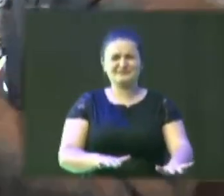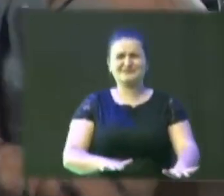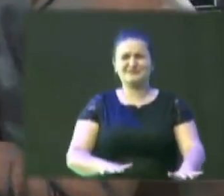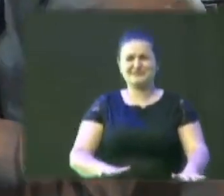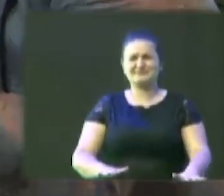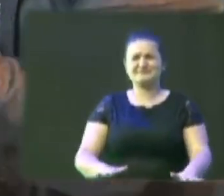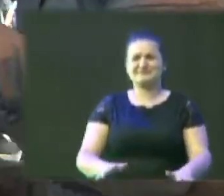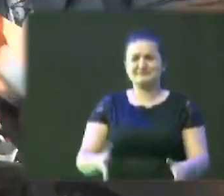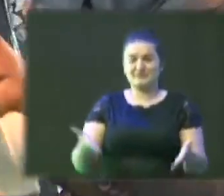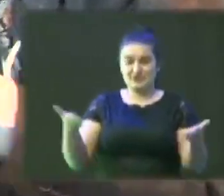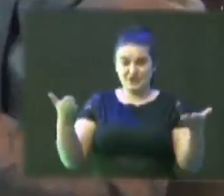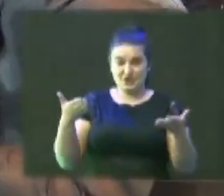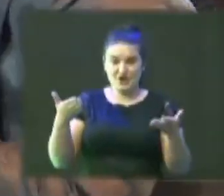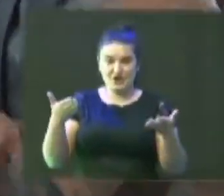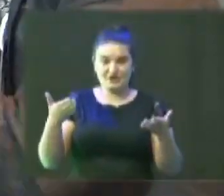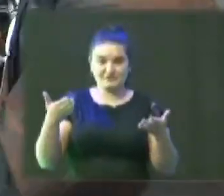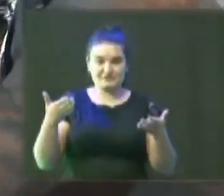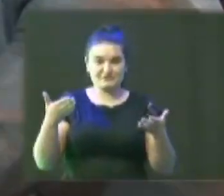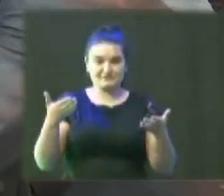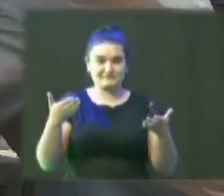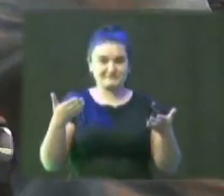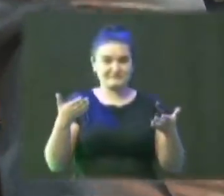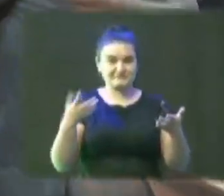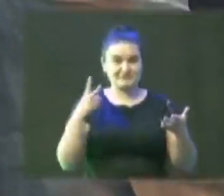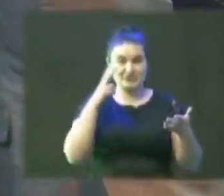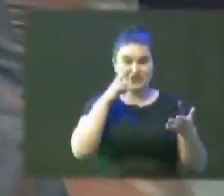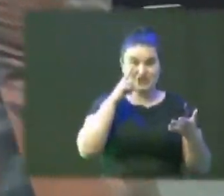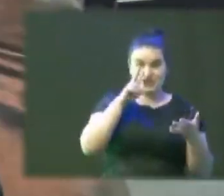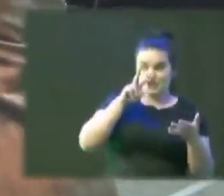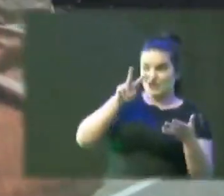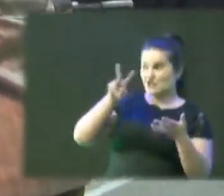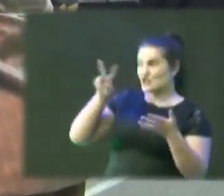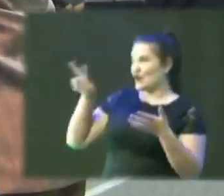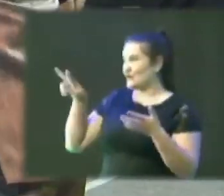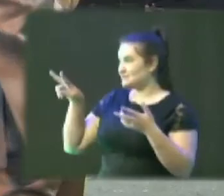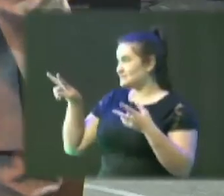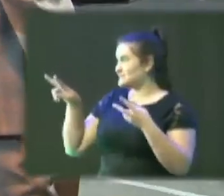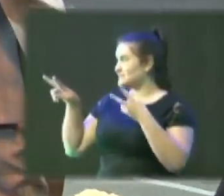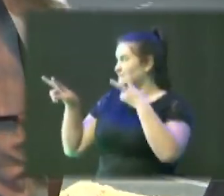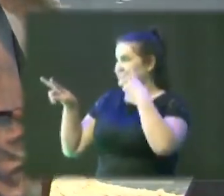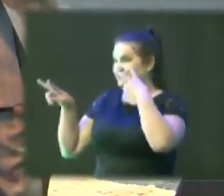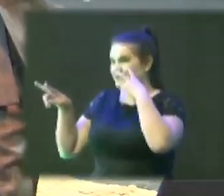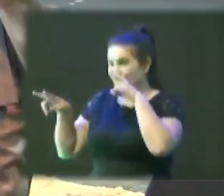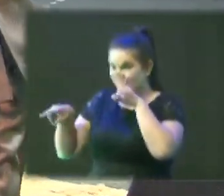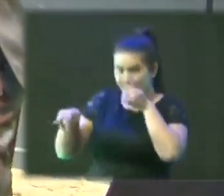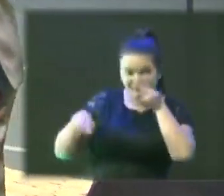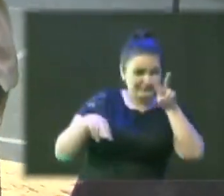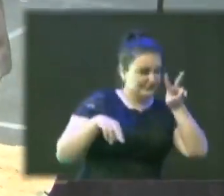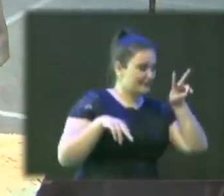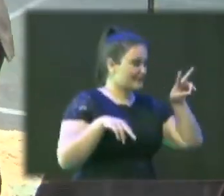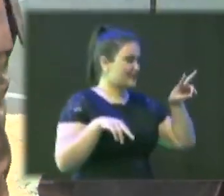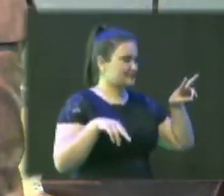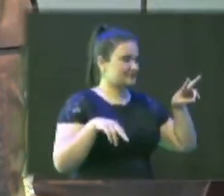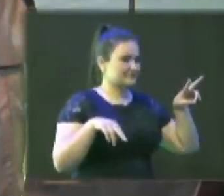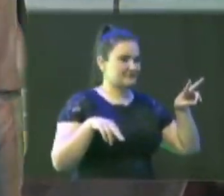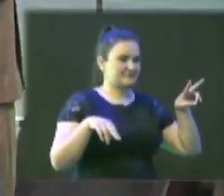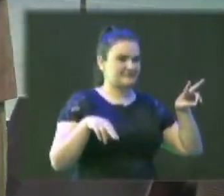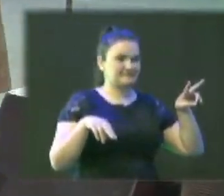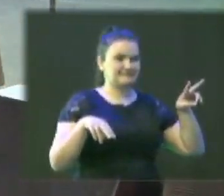olhe para o lado e veja. Tem glória aqui em cima também, ó.